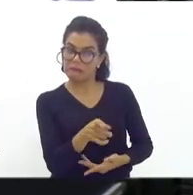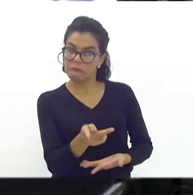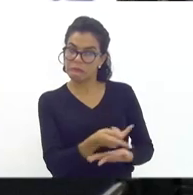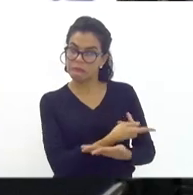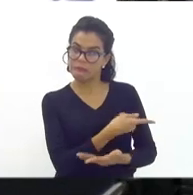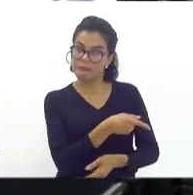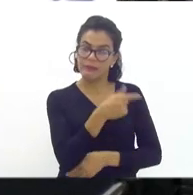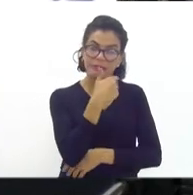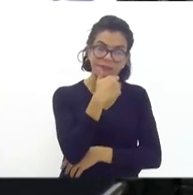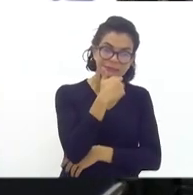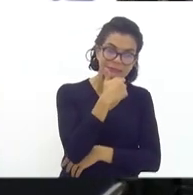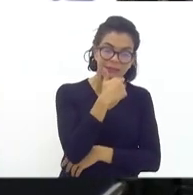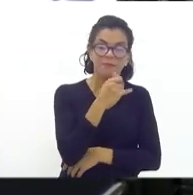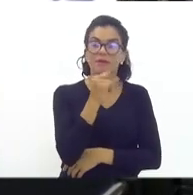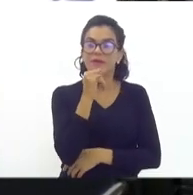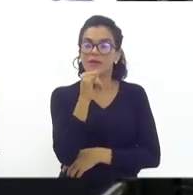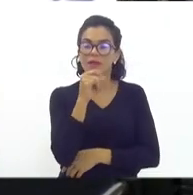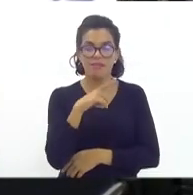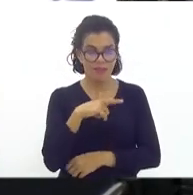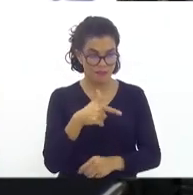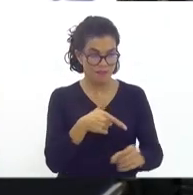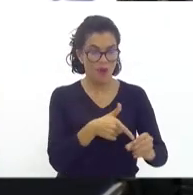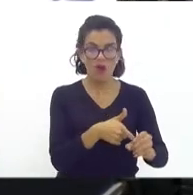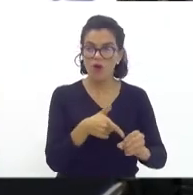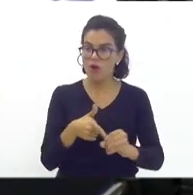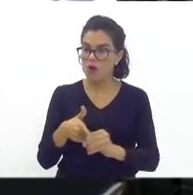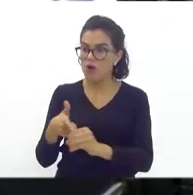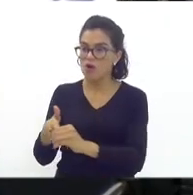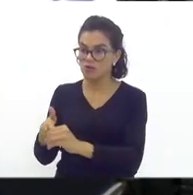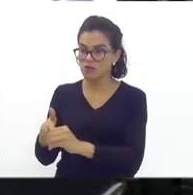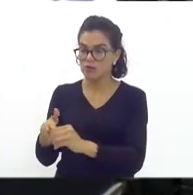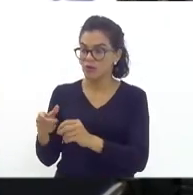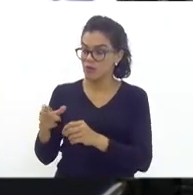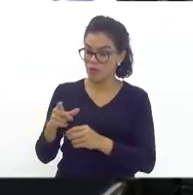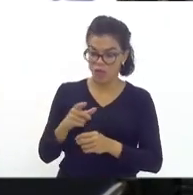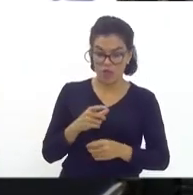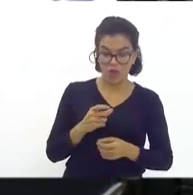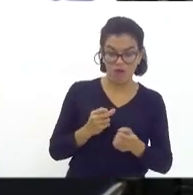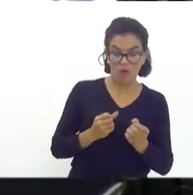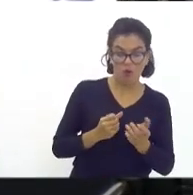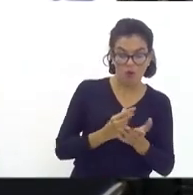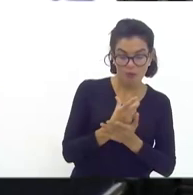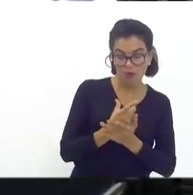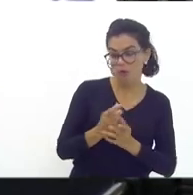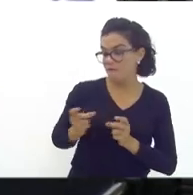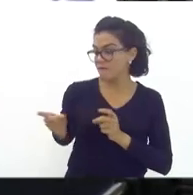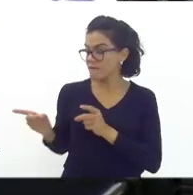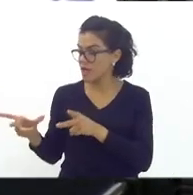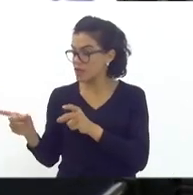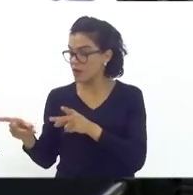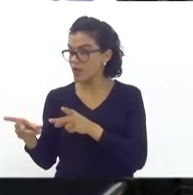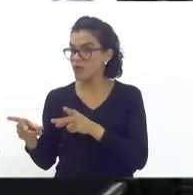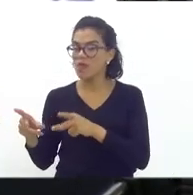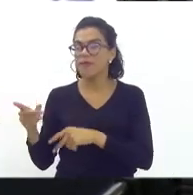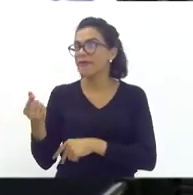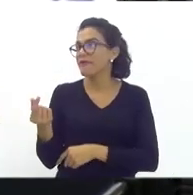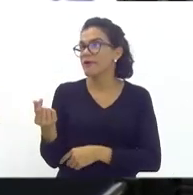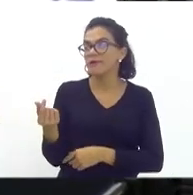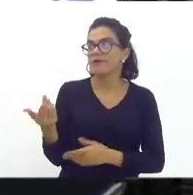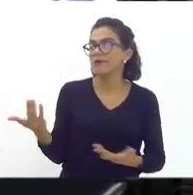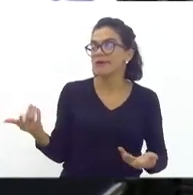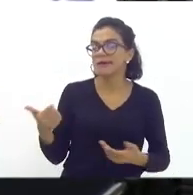por exemplo existe postos que de revendedores que foram fechados com valor de